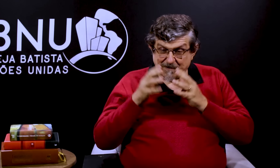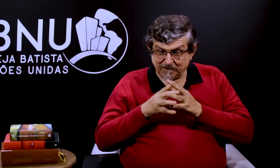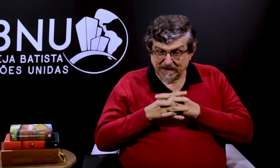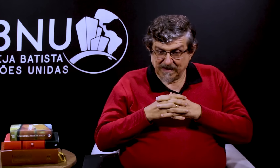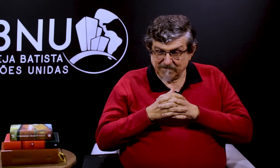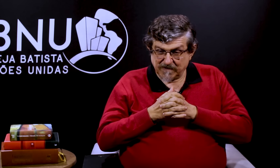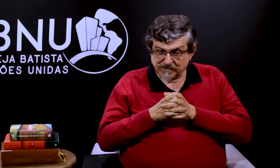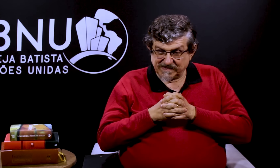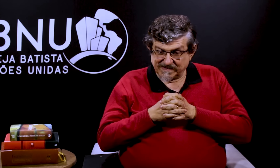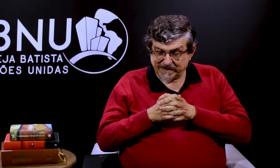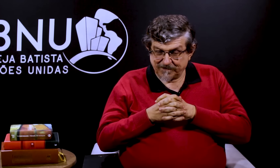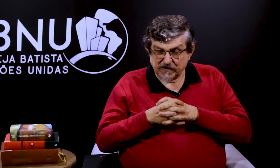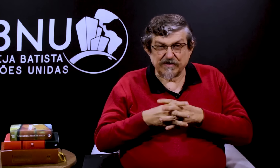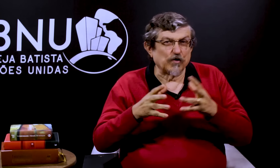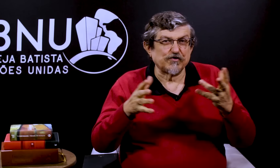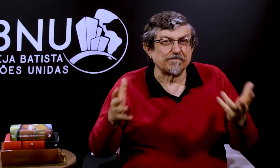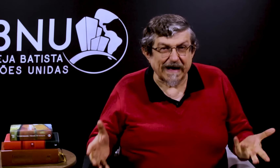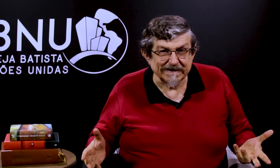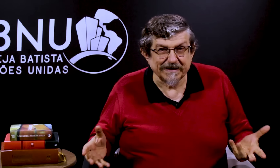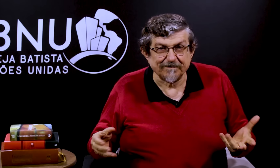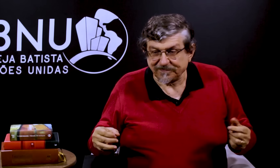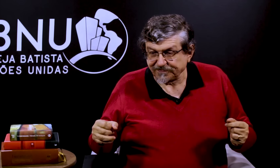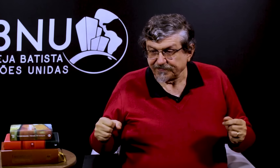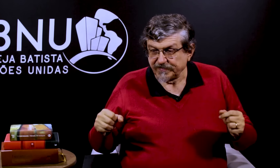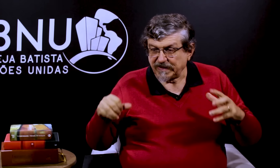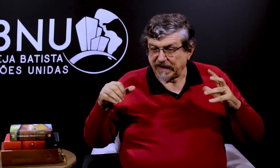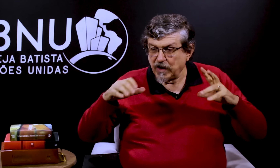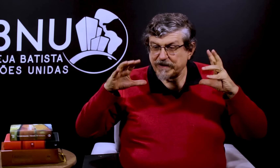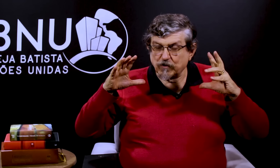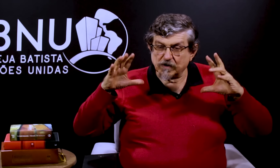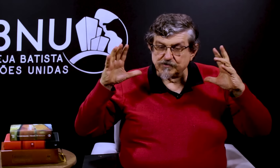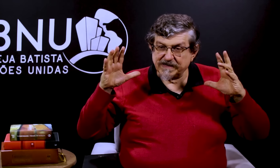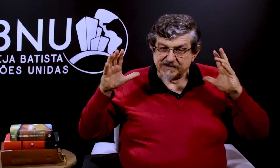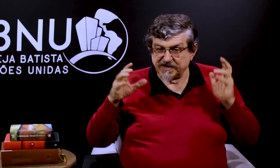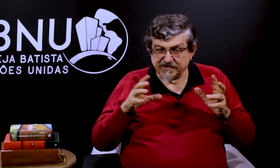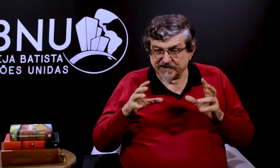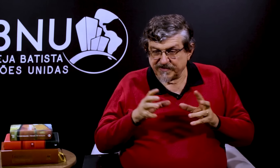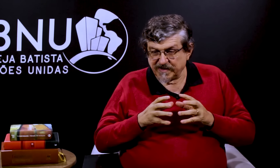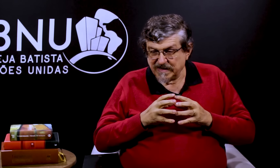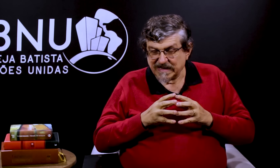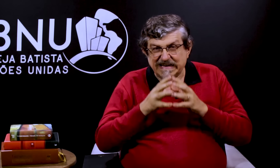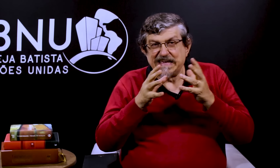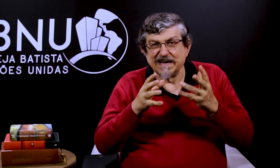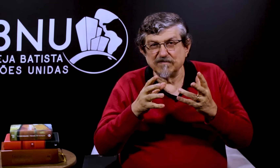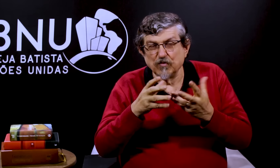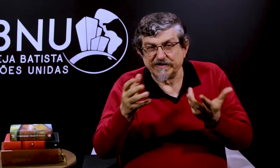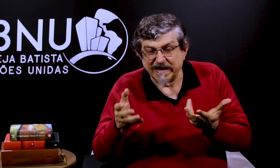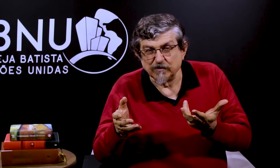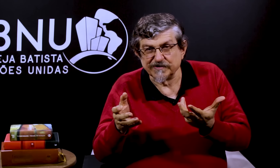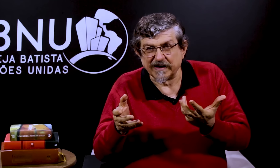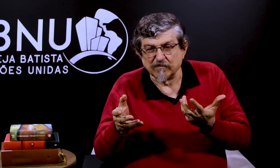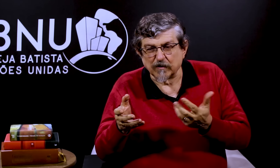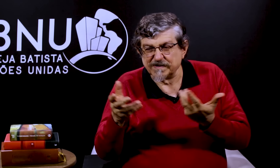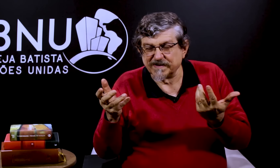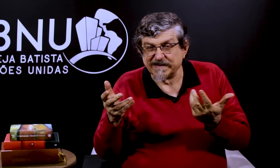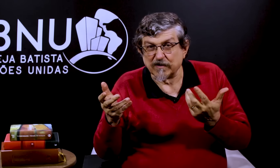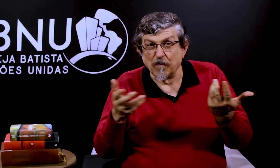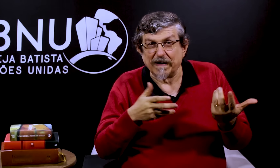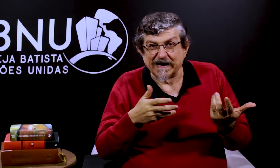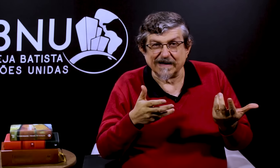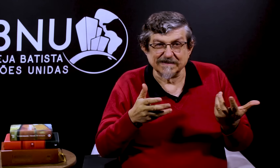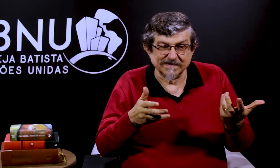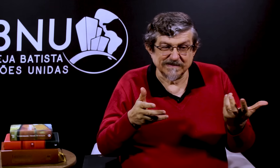que, vamos dizer, estereotipada. É um negócio que a gente, assim, cria modelos, né? Uma coisa